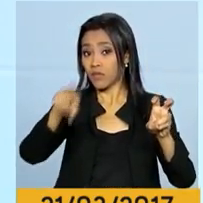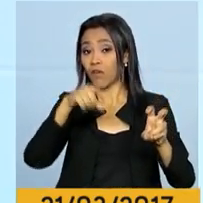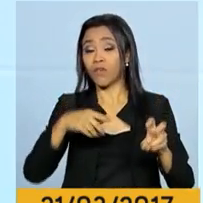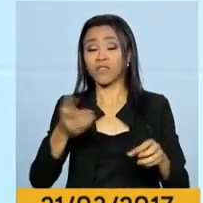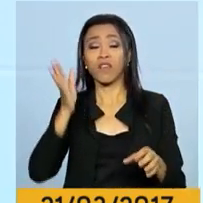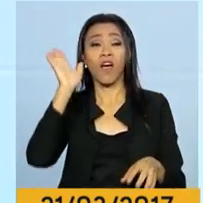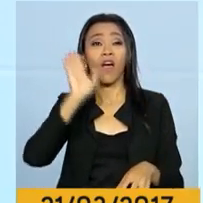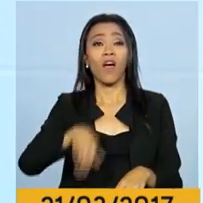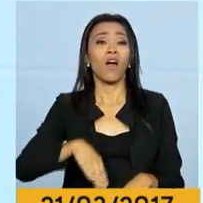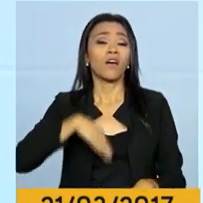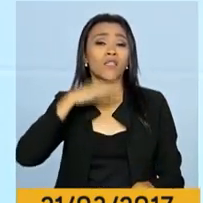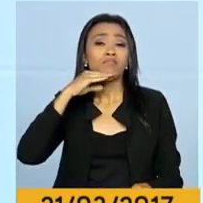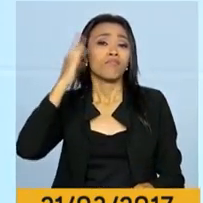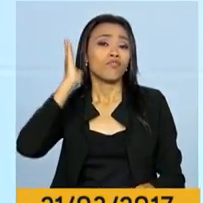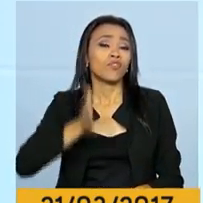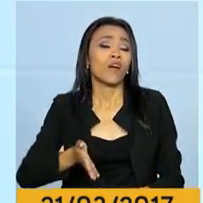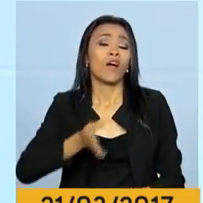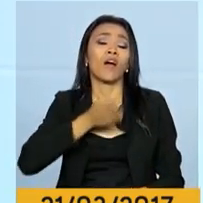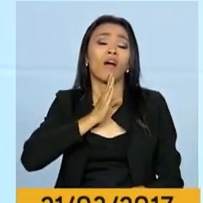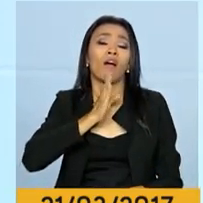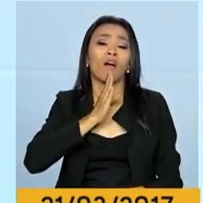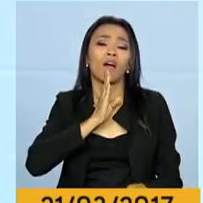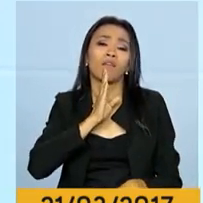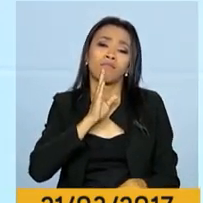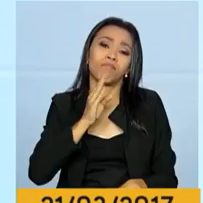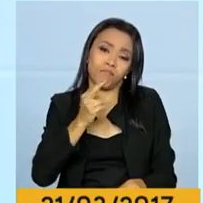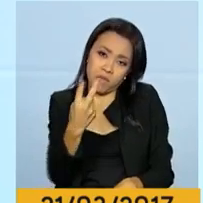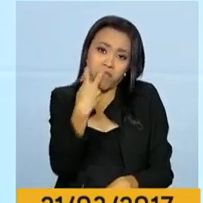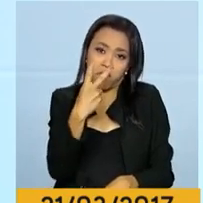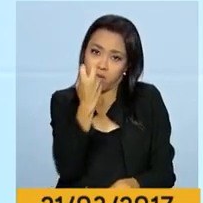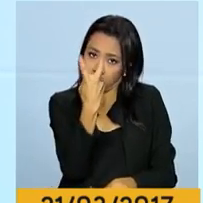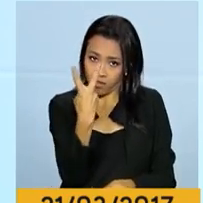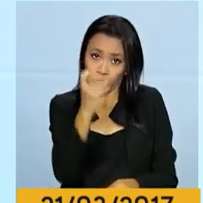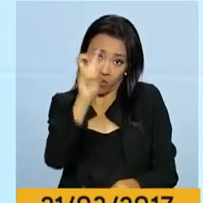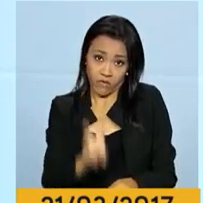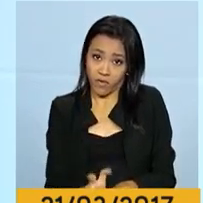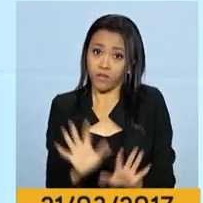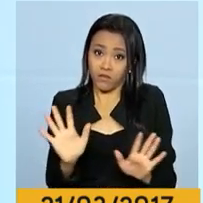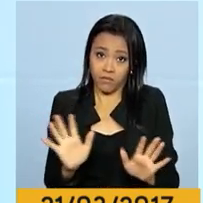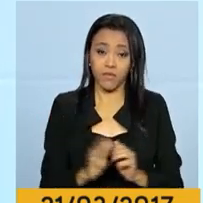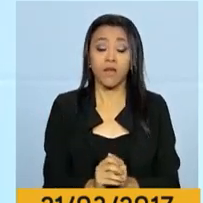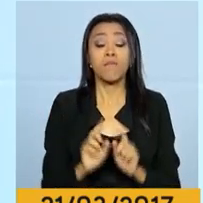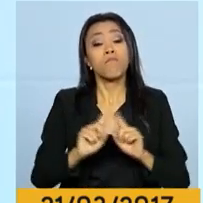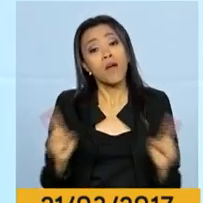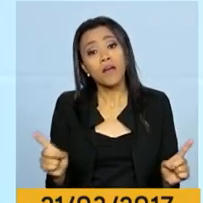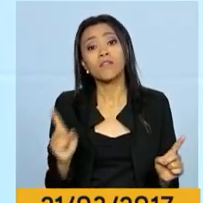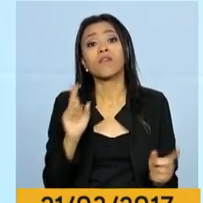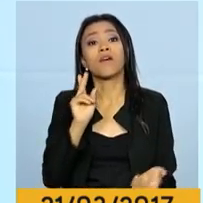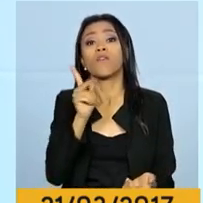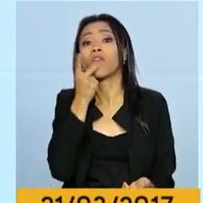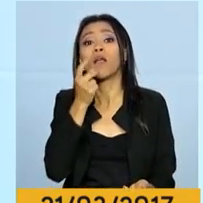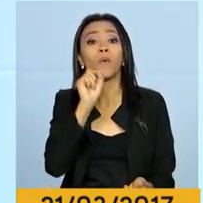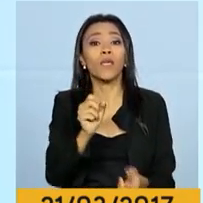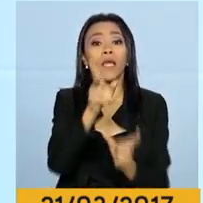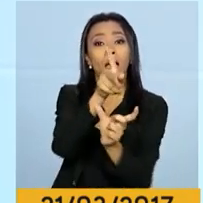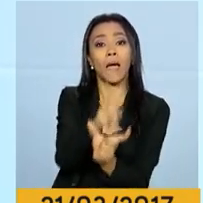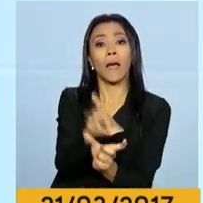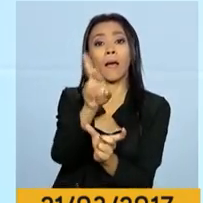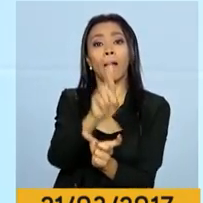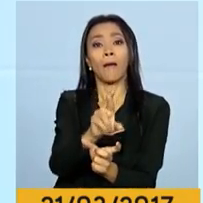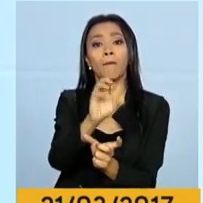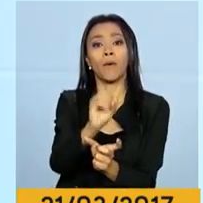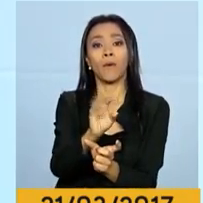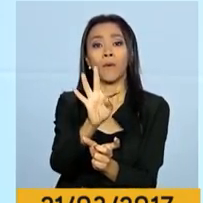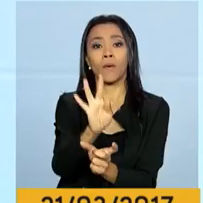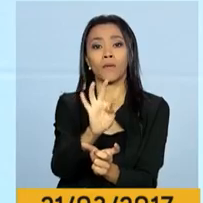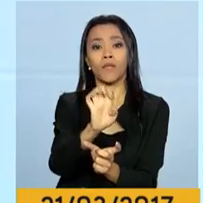ouvidos daqueles que me ouvem pela segunda vez, mas, na verdade, cuidar da questão da proteína animal que